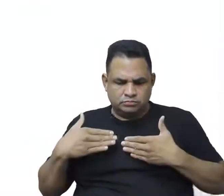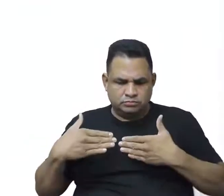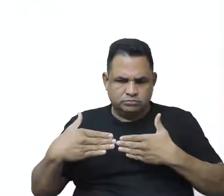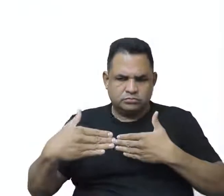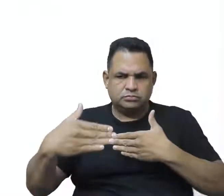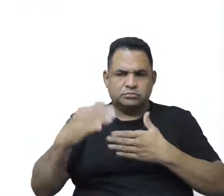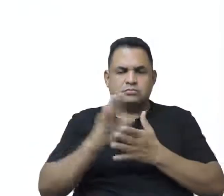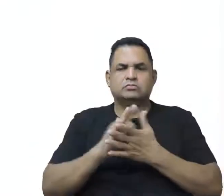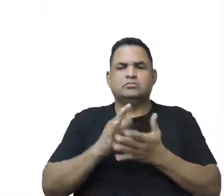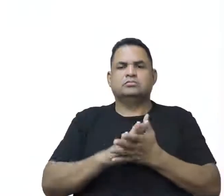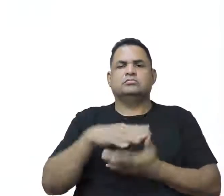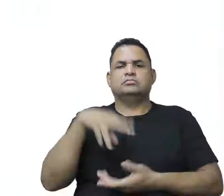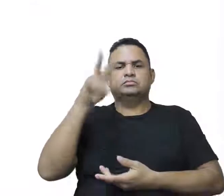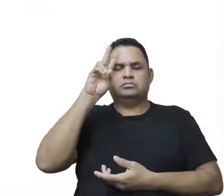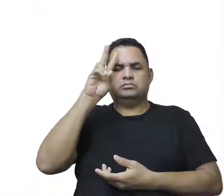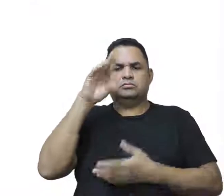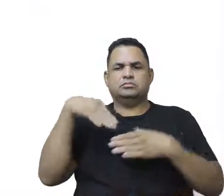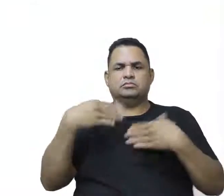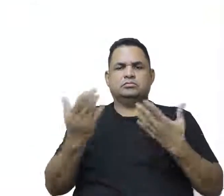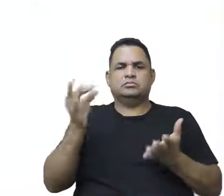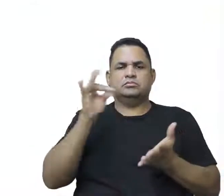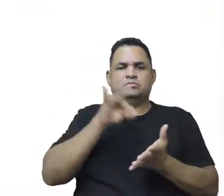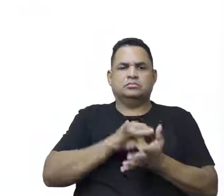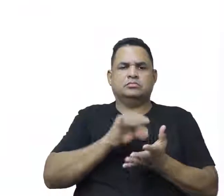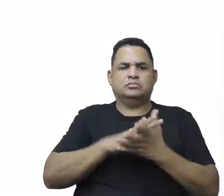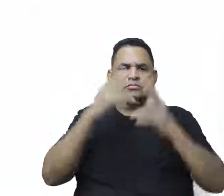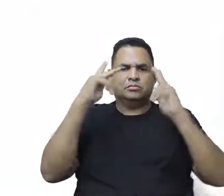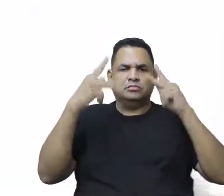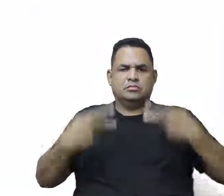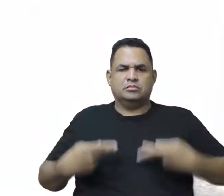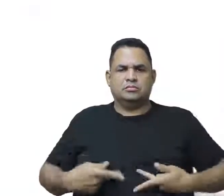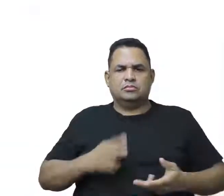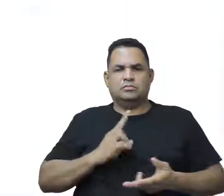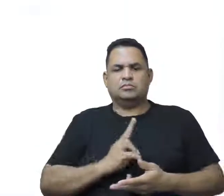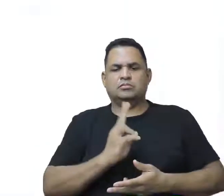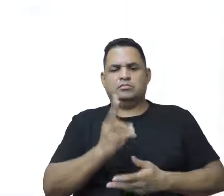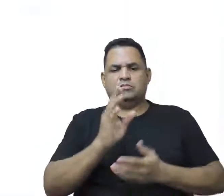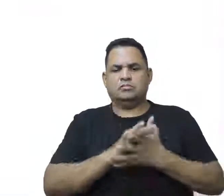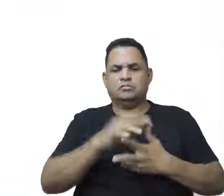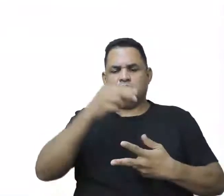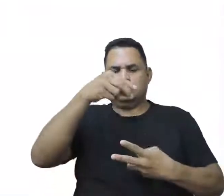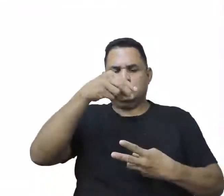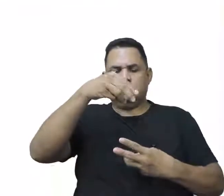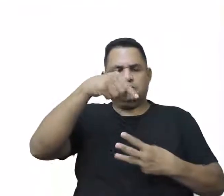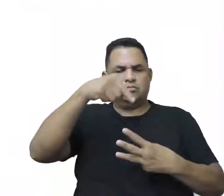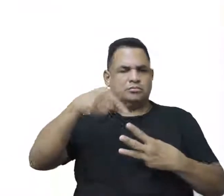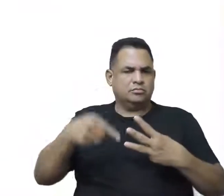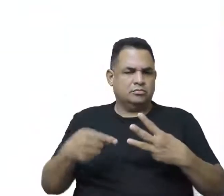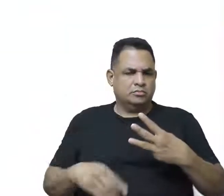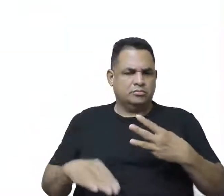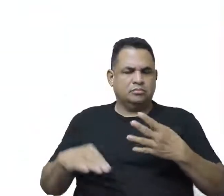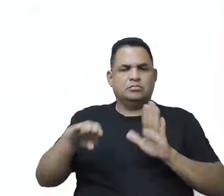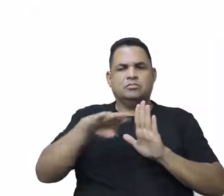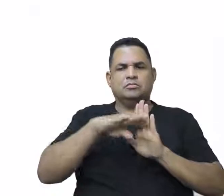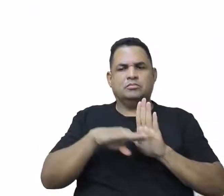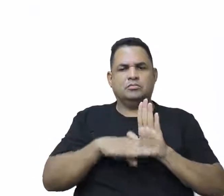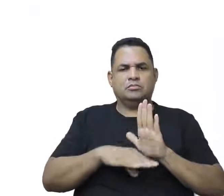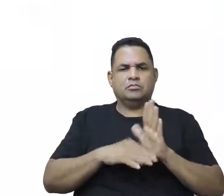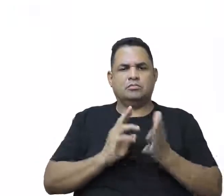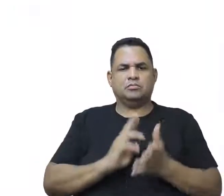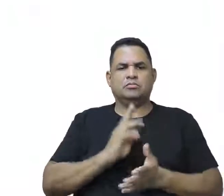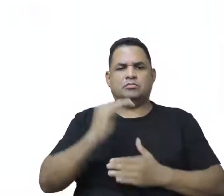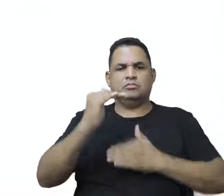né? Então, ele afirmou que a humanidade percorreu 3 estágios no processo